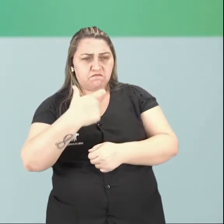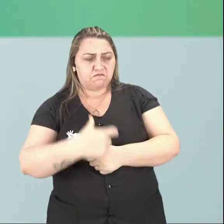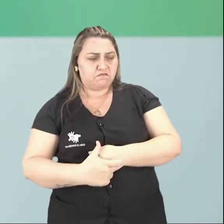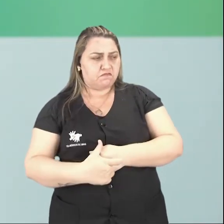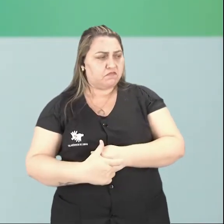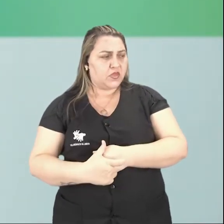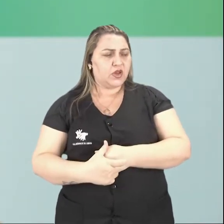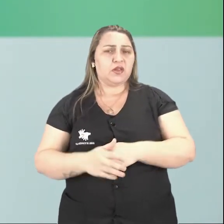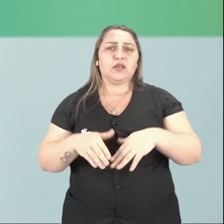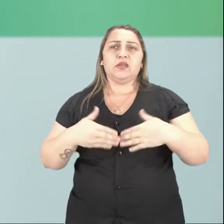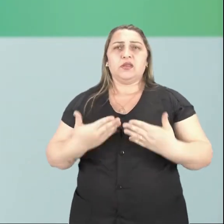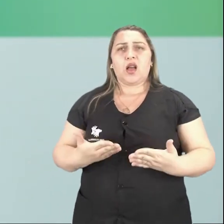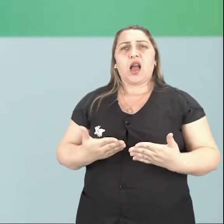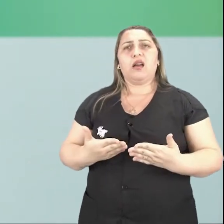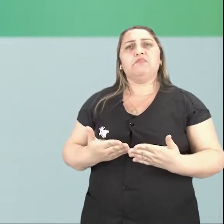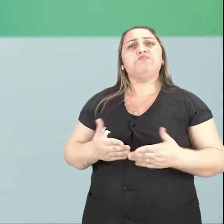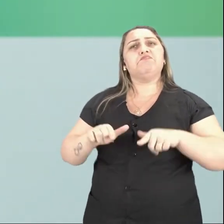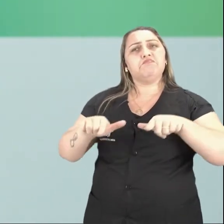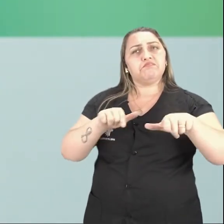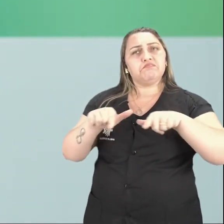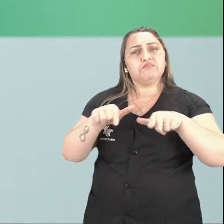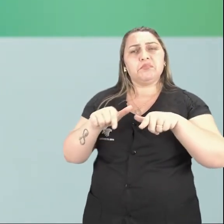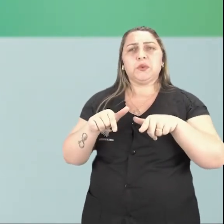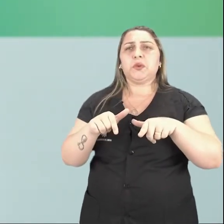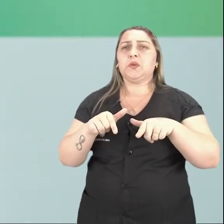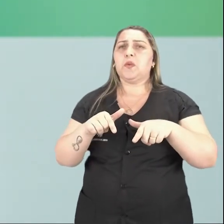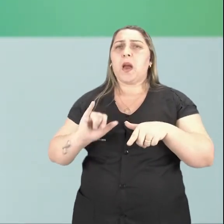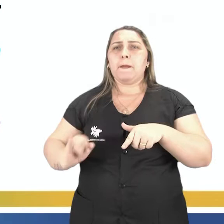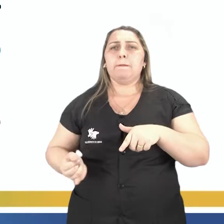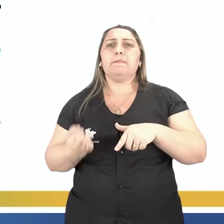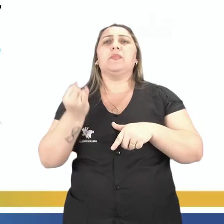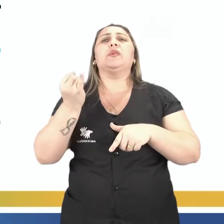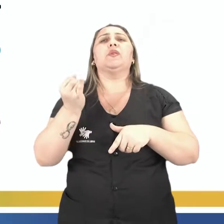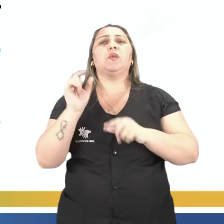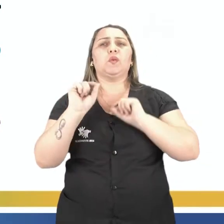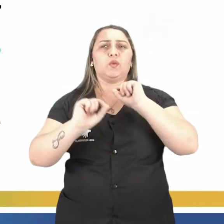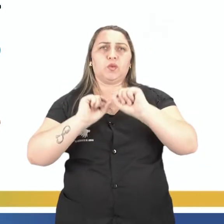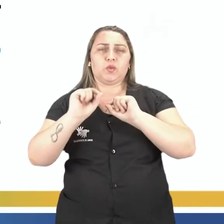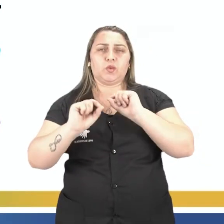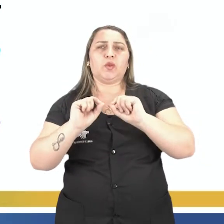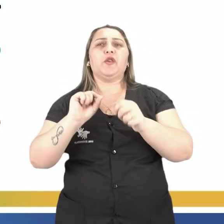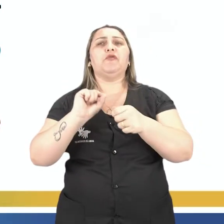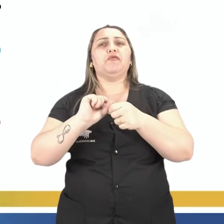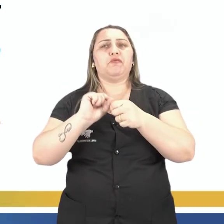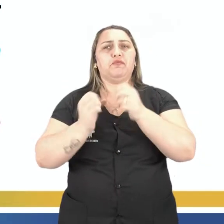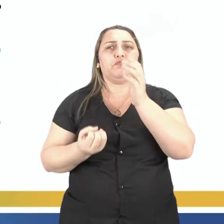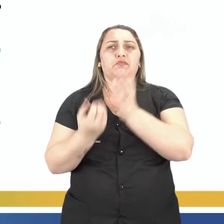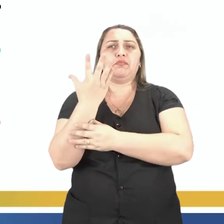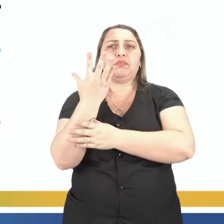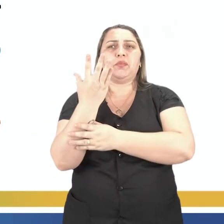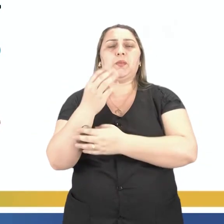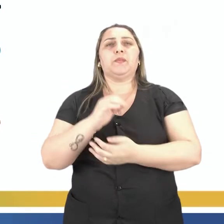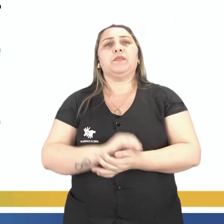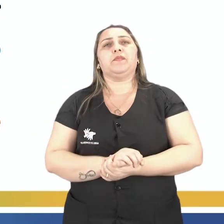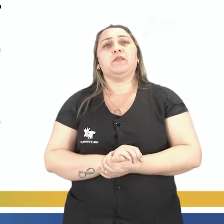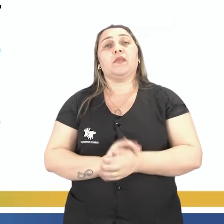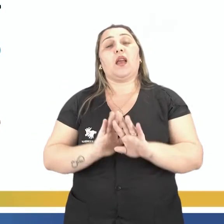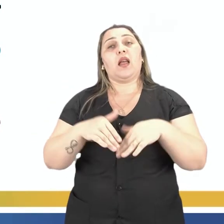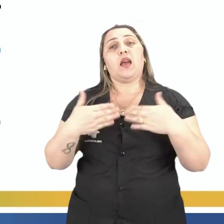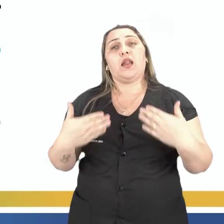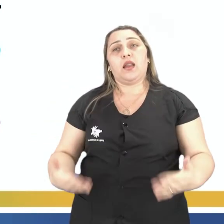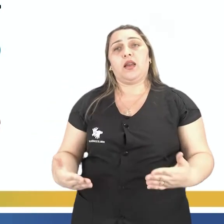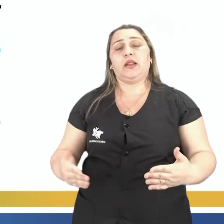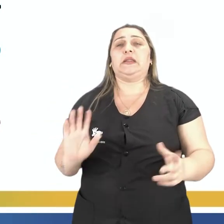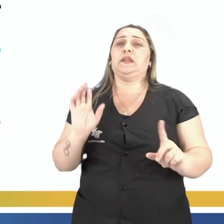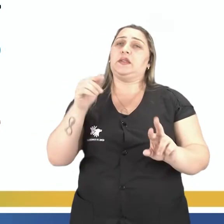do trabalhador, quando o trabalhador não se apropria daquilo que ele produziu. Então, é lógico que